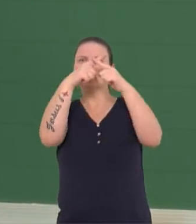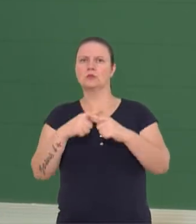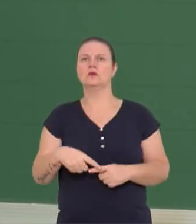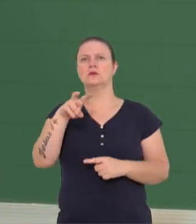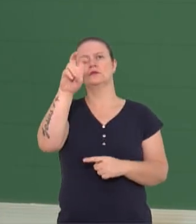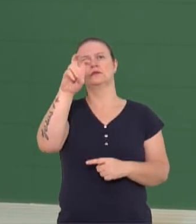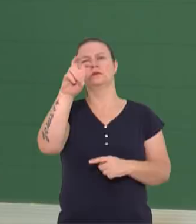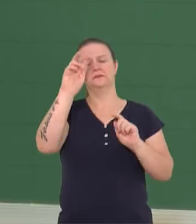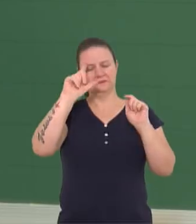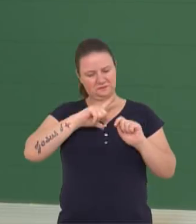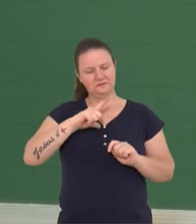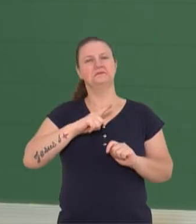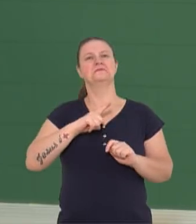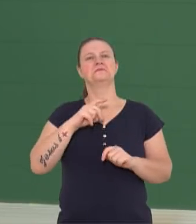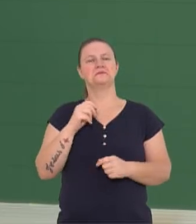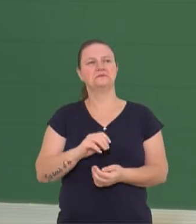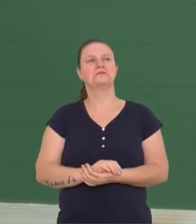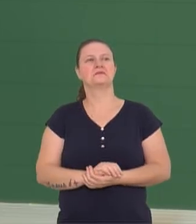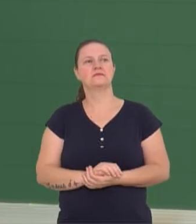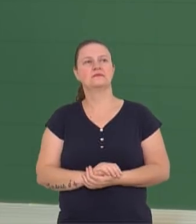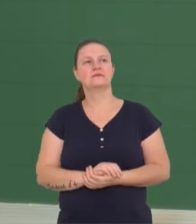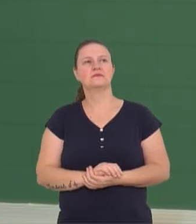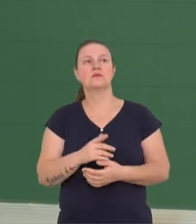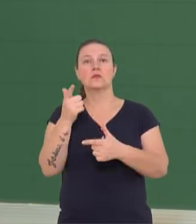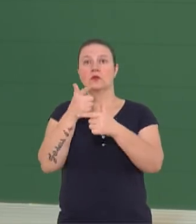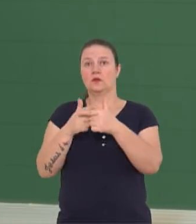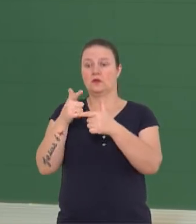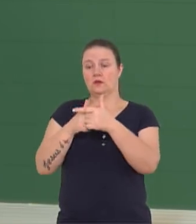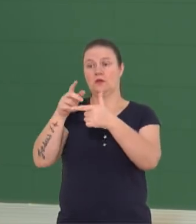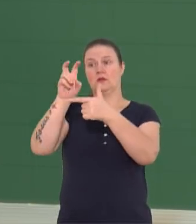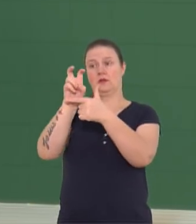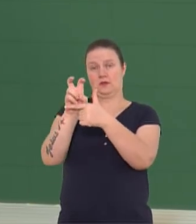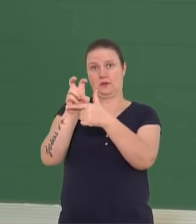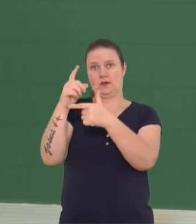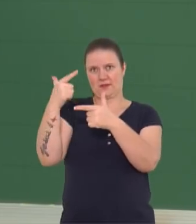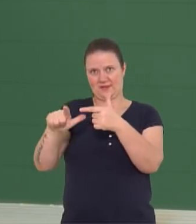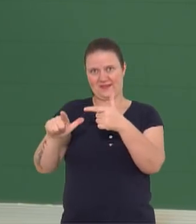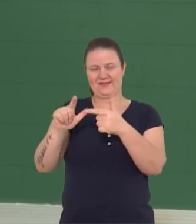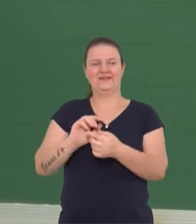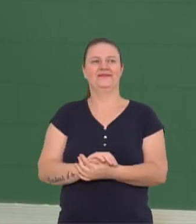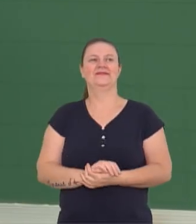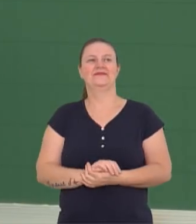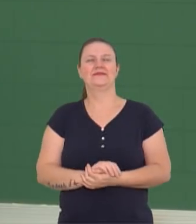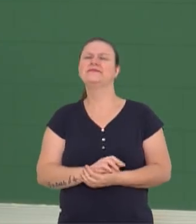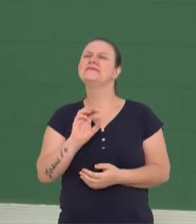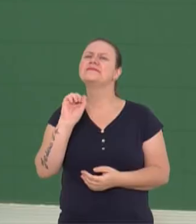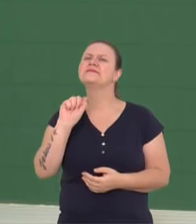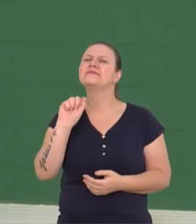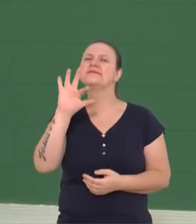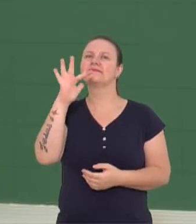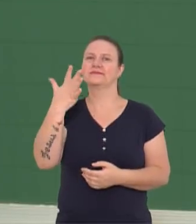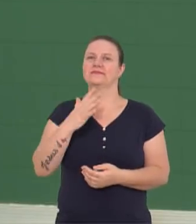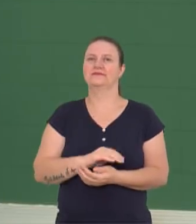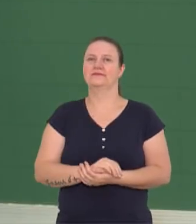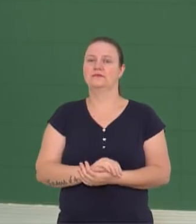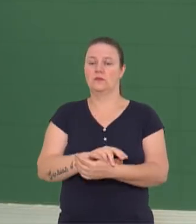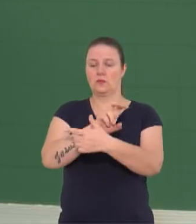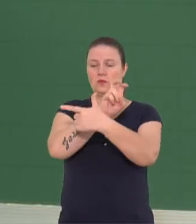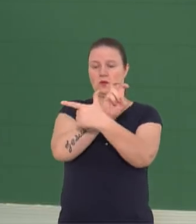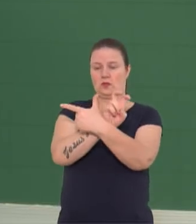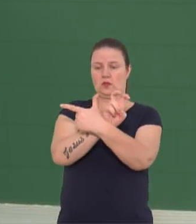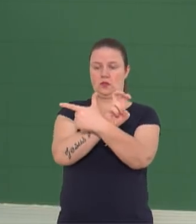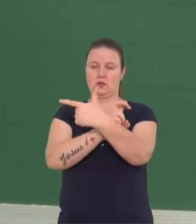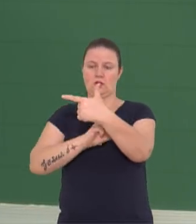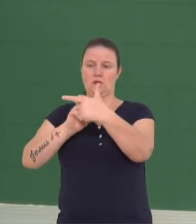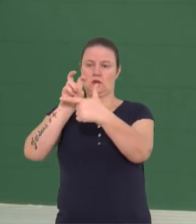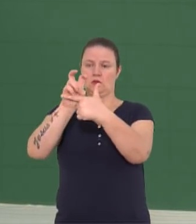por 5. Então, vou dividir de novo por 5. Então, aconteceu o quê? 5 dividido por